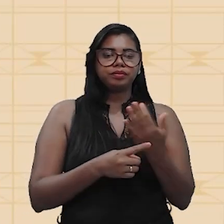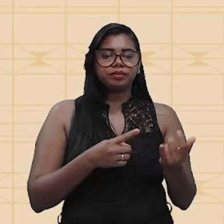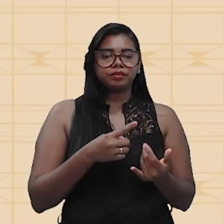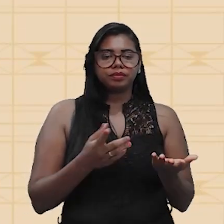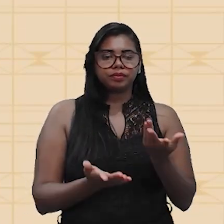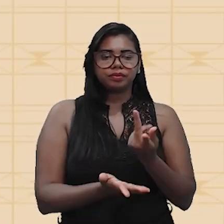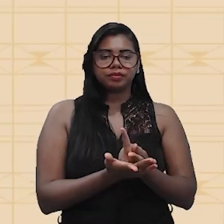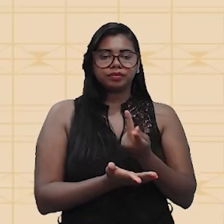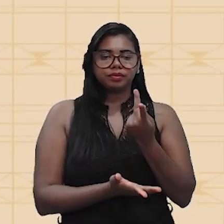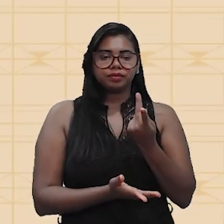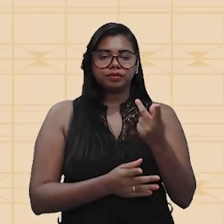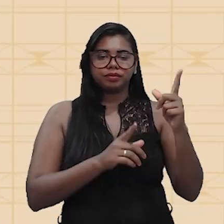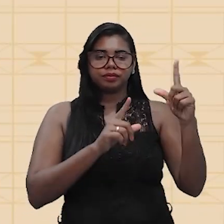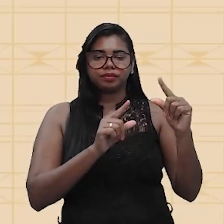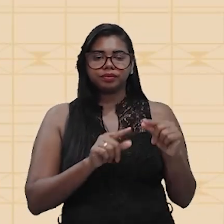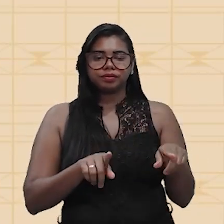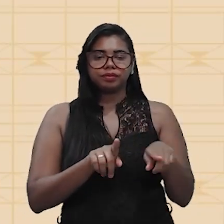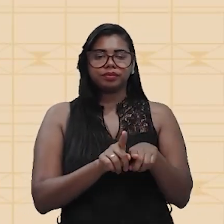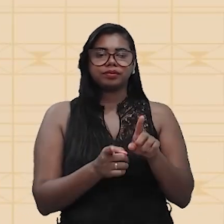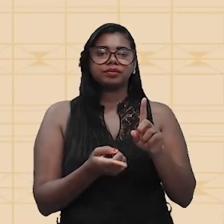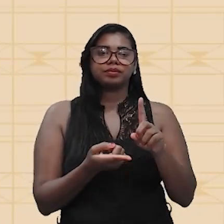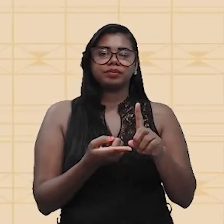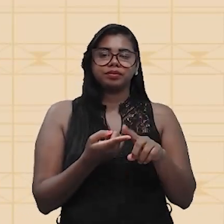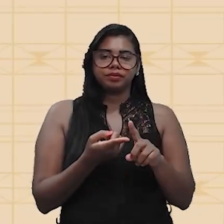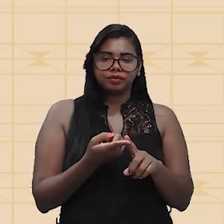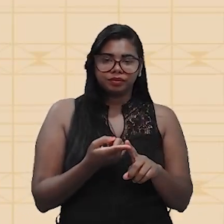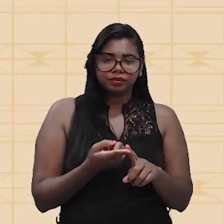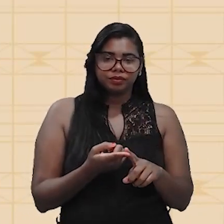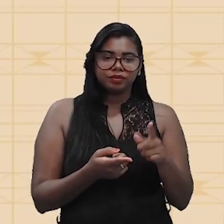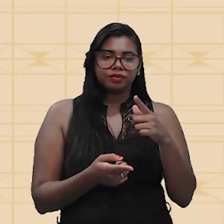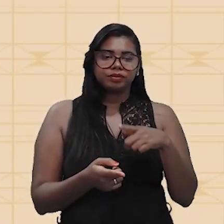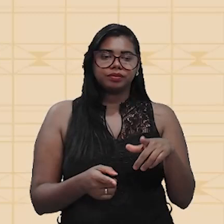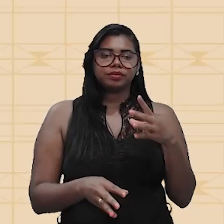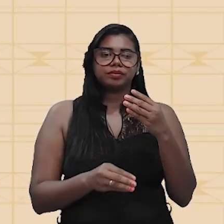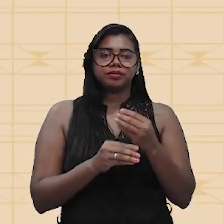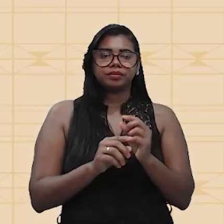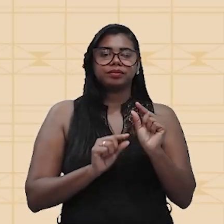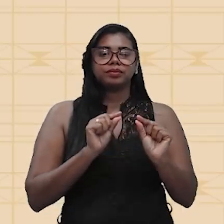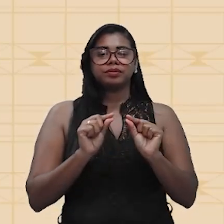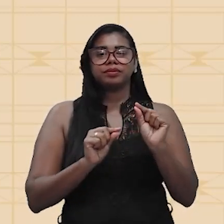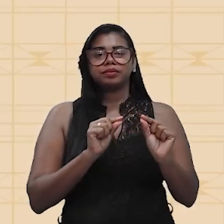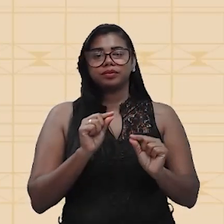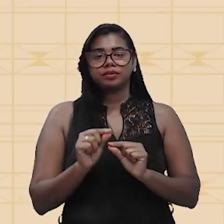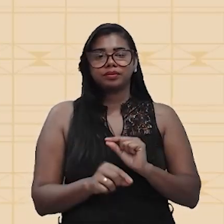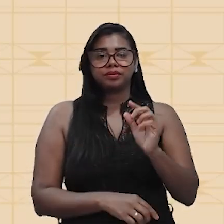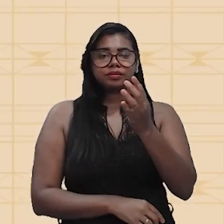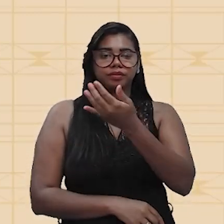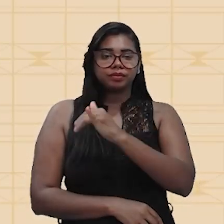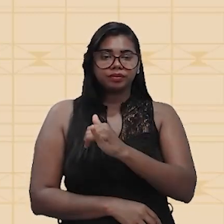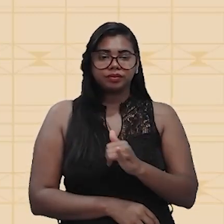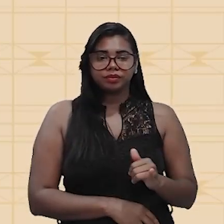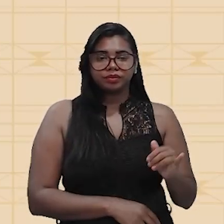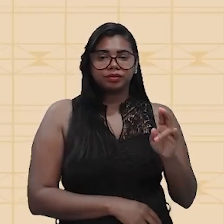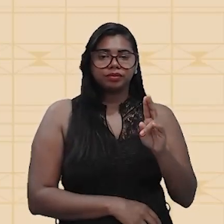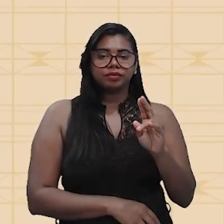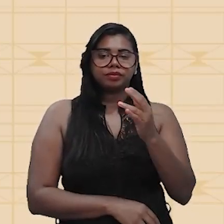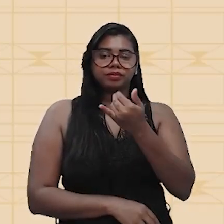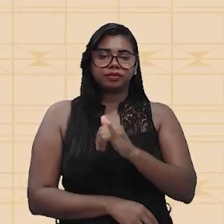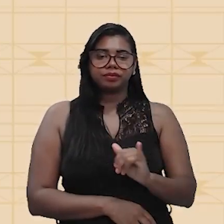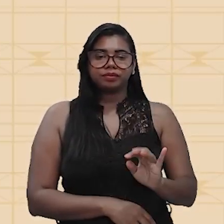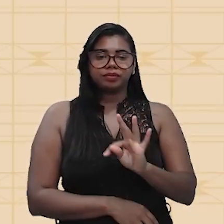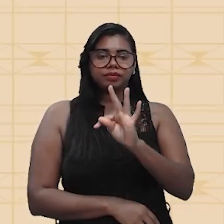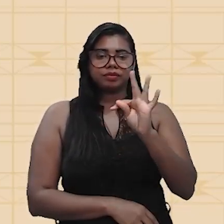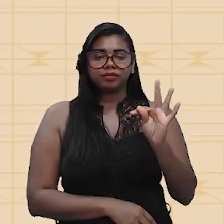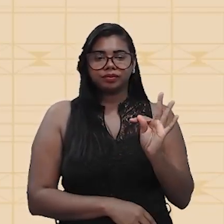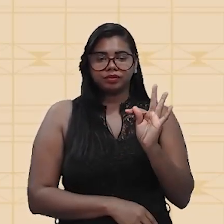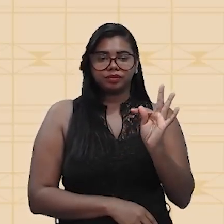rendimento ele vai ser novamente a relação de quem? Da energia útil pela energia total. O que vai acontecer